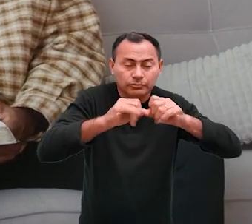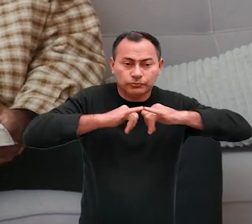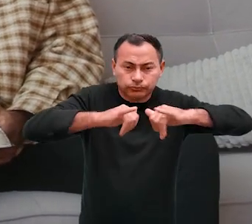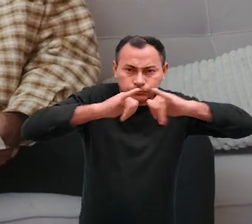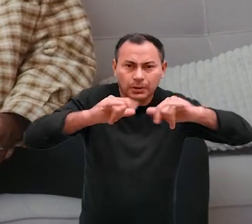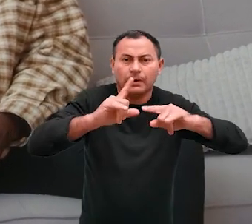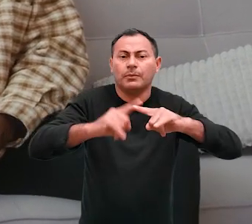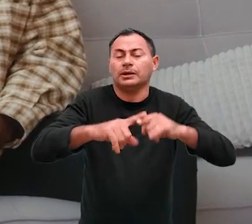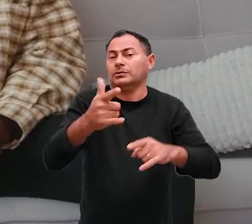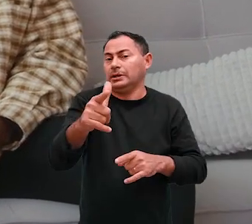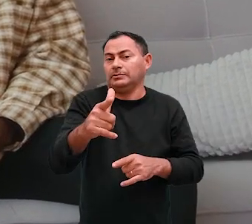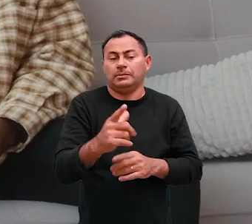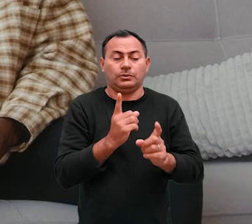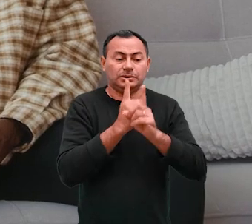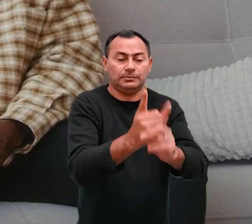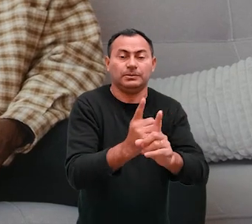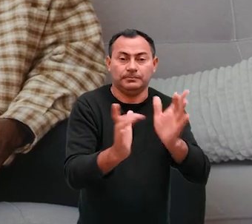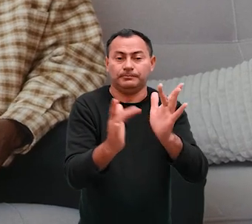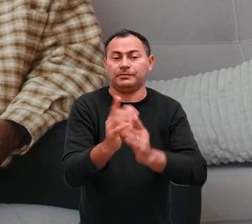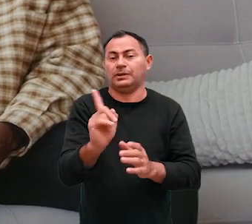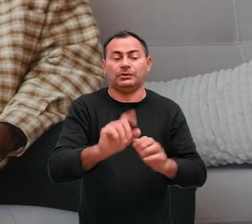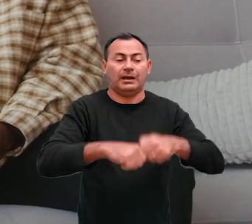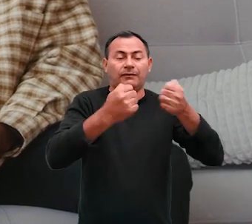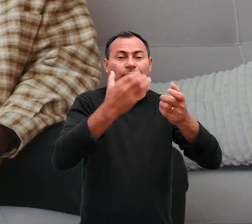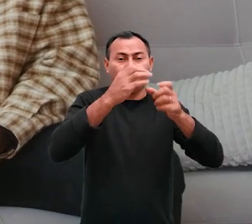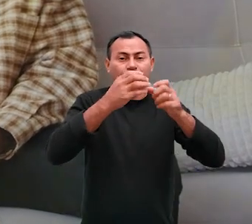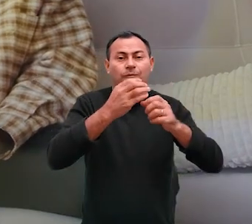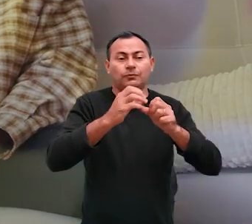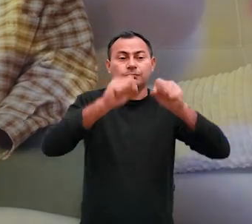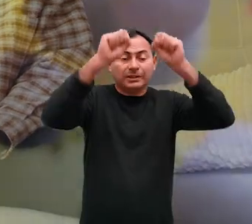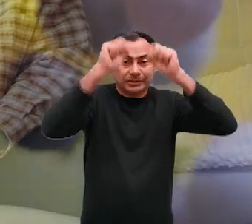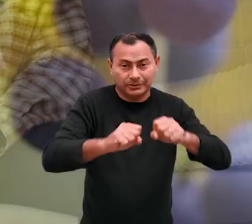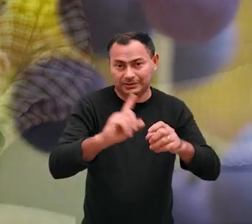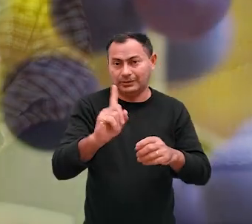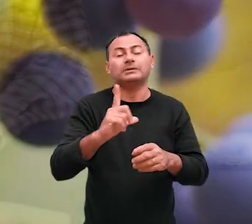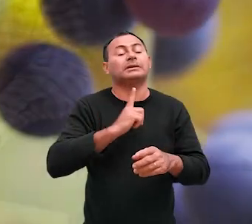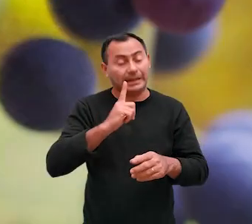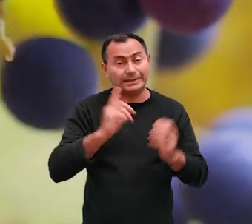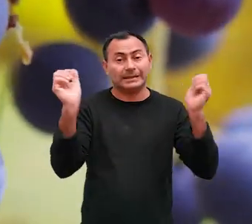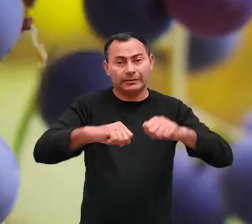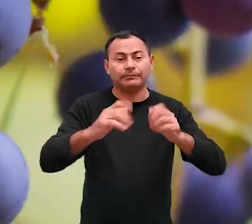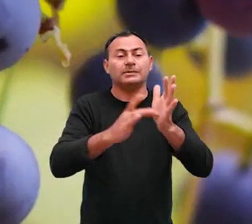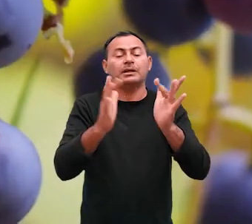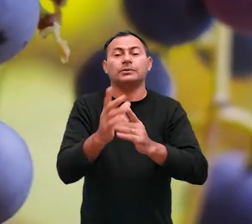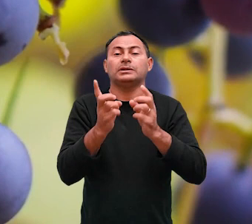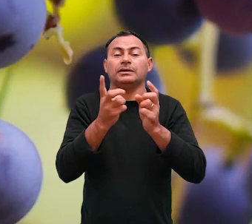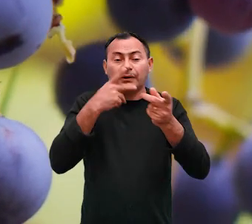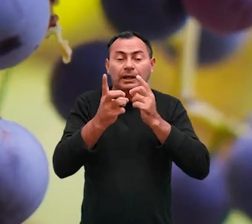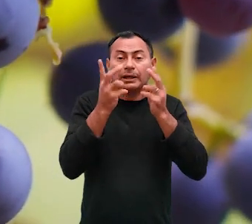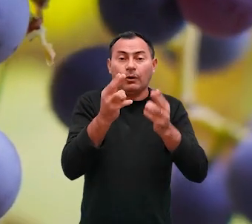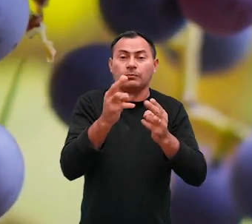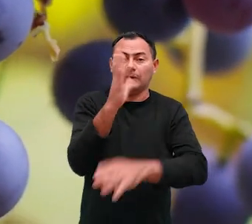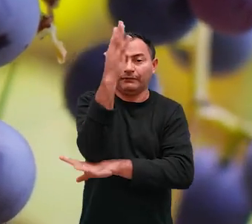é porque não existe esse negócio de um discípulo de Jesus não dar frutos. Jesus diz que ele é como a videira,